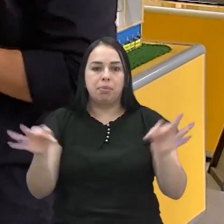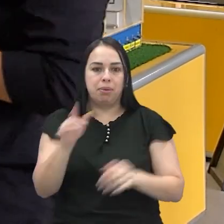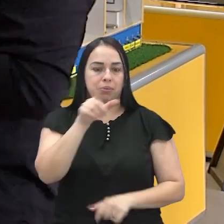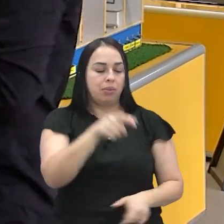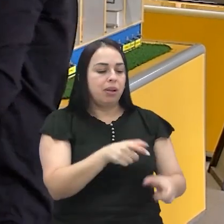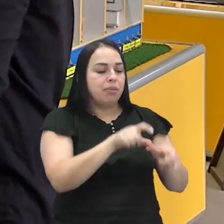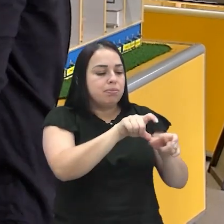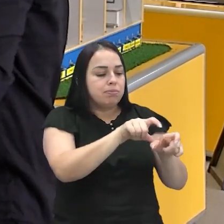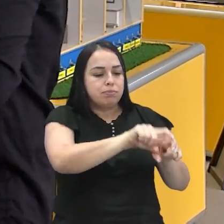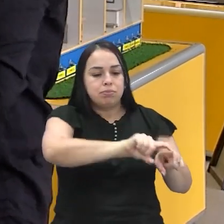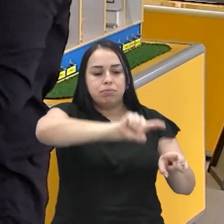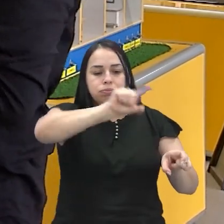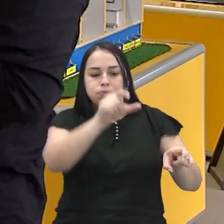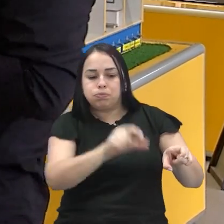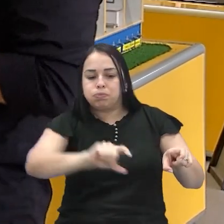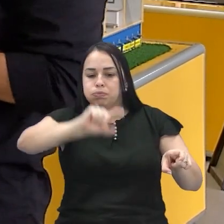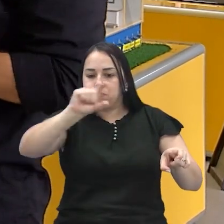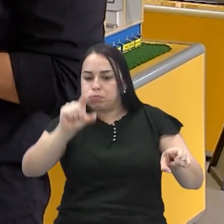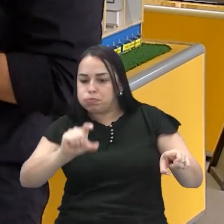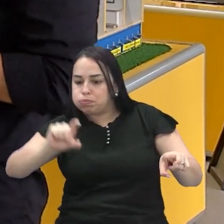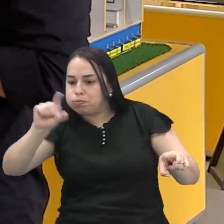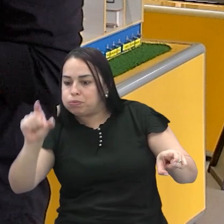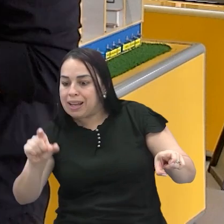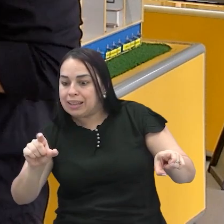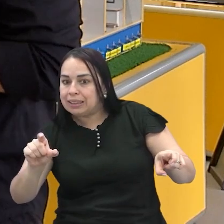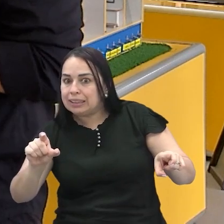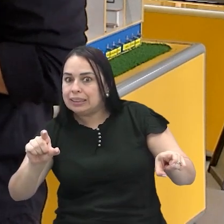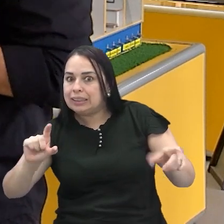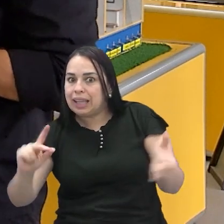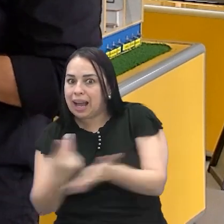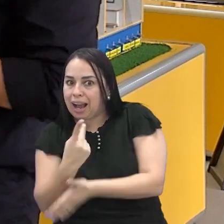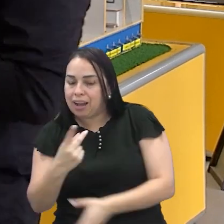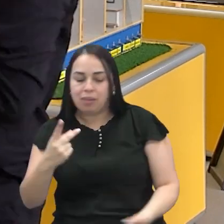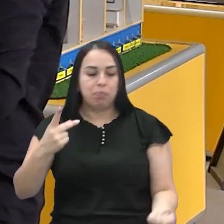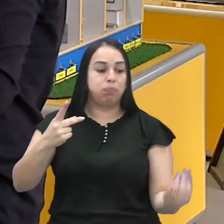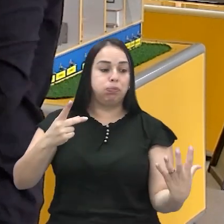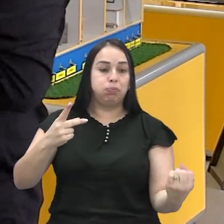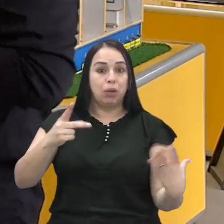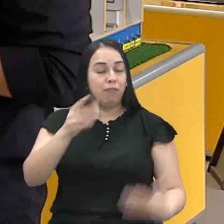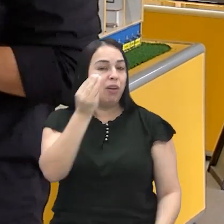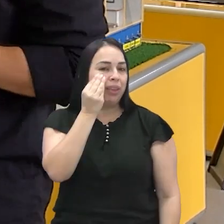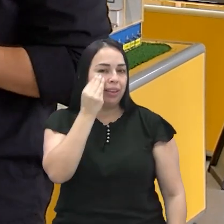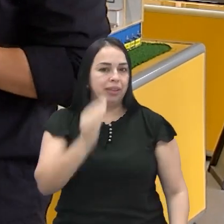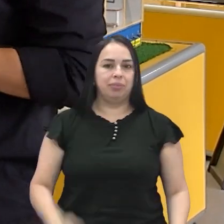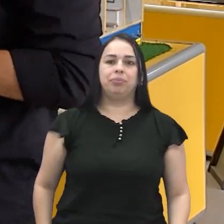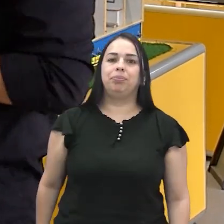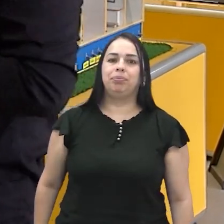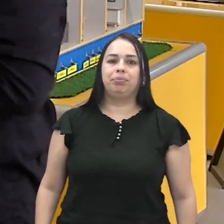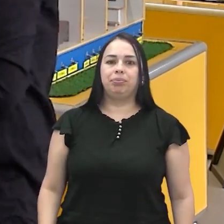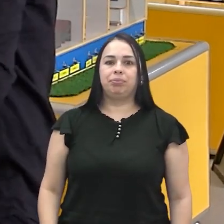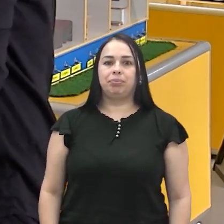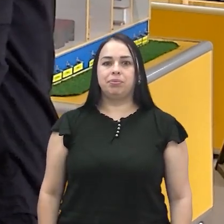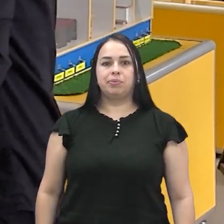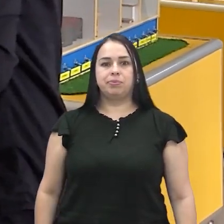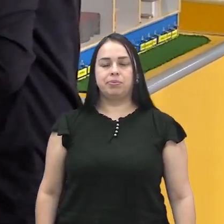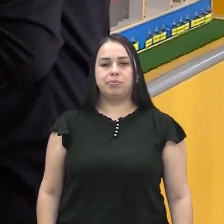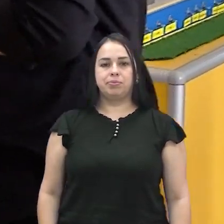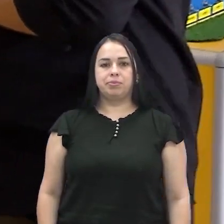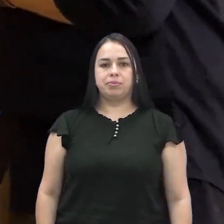bem simples. Eu tenho que passar essa argola por toda a barra sem encostar. Senão, a luz acende. Vamos tentar? Vamos